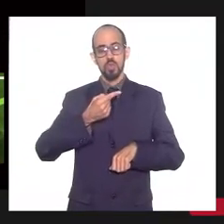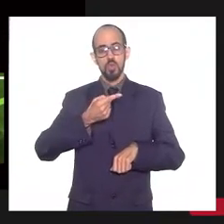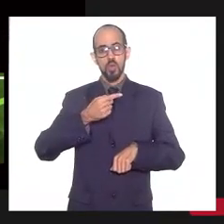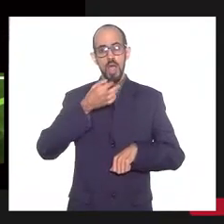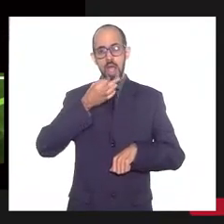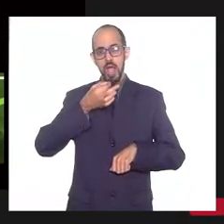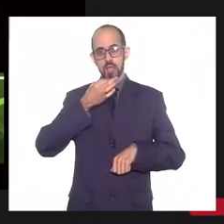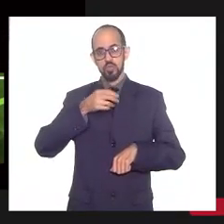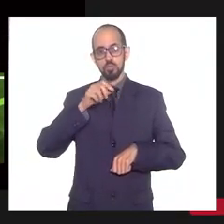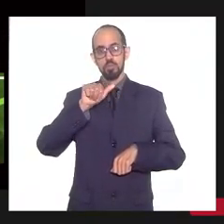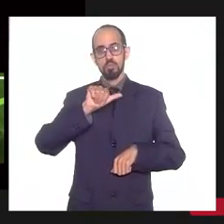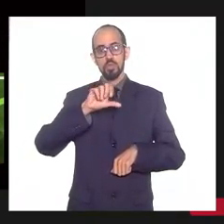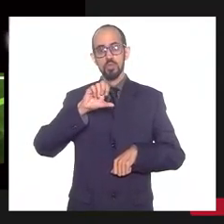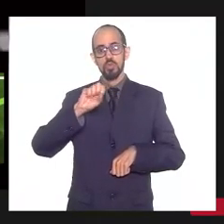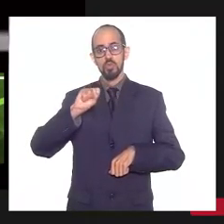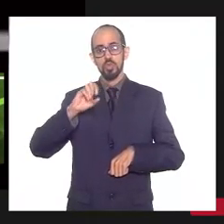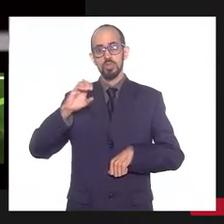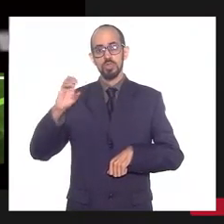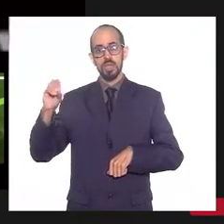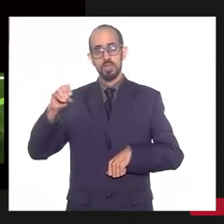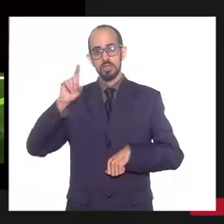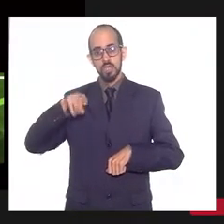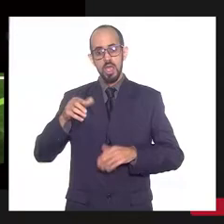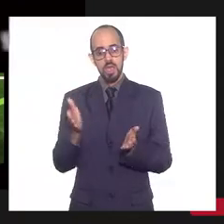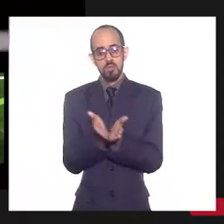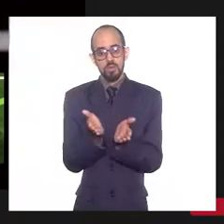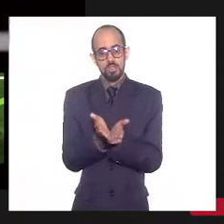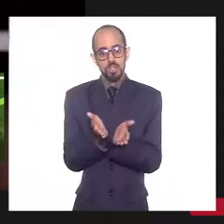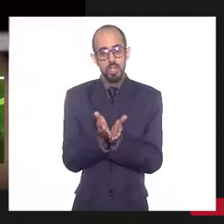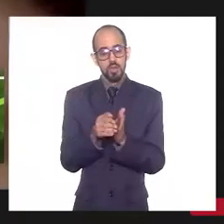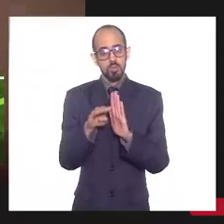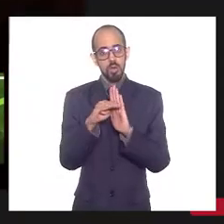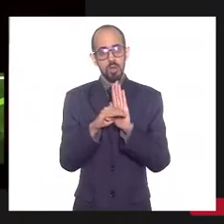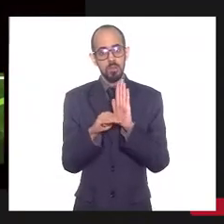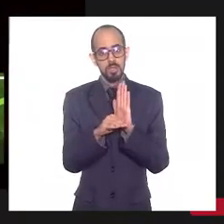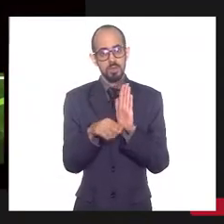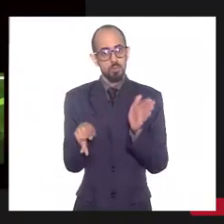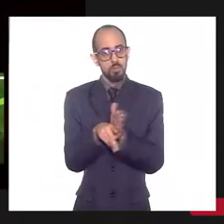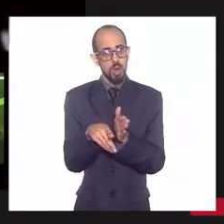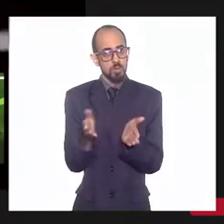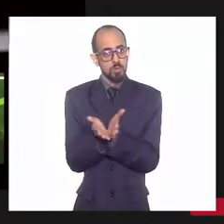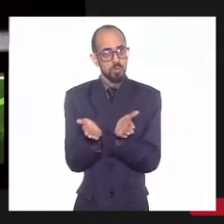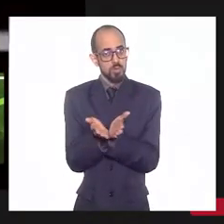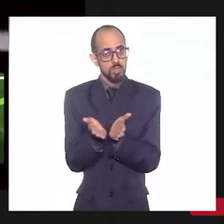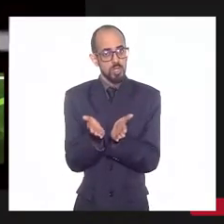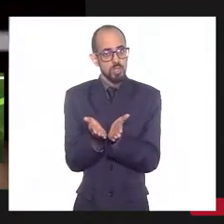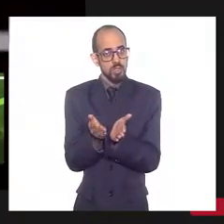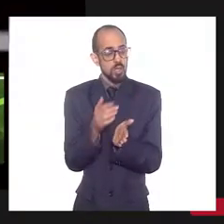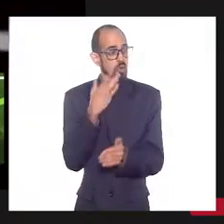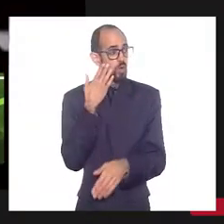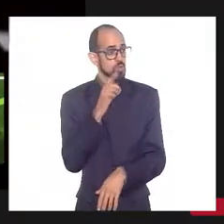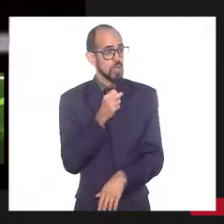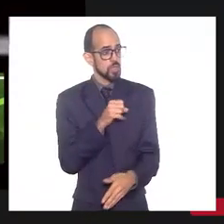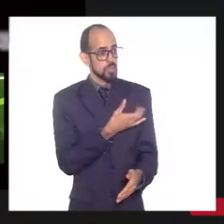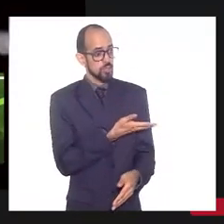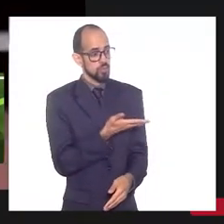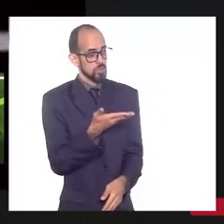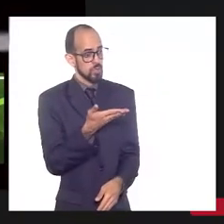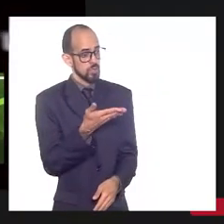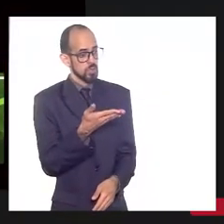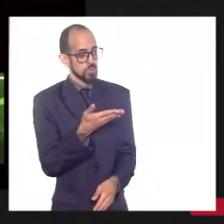1800 deram rádio CD evangélico e programação Evangélica Eu não sei se o senhor diz Thiago é tiveram